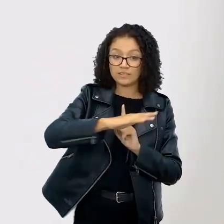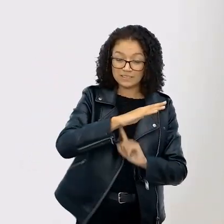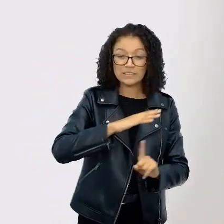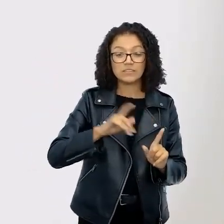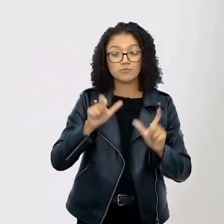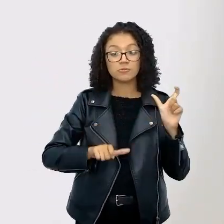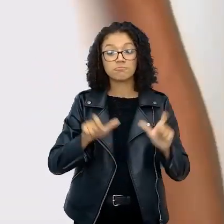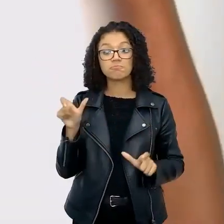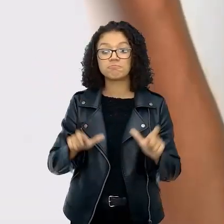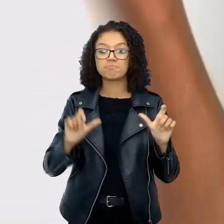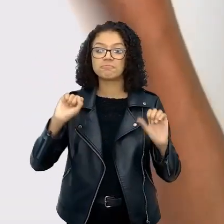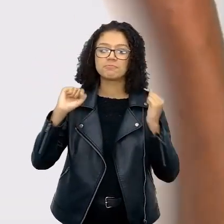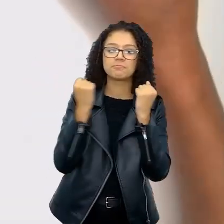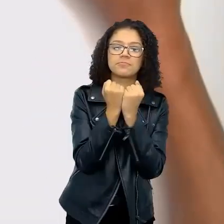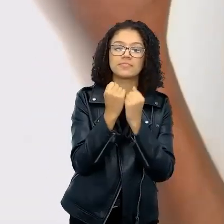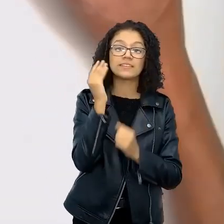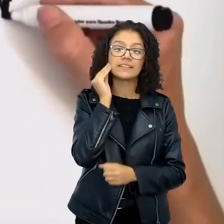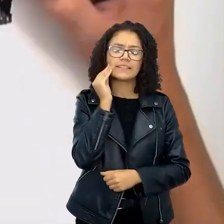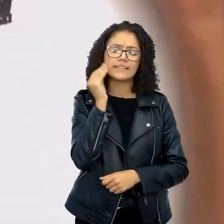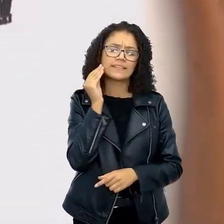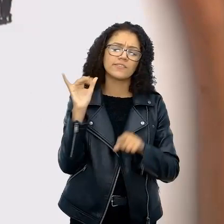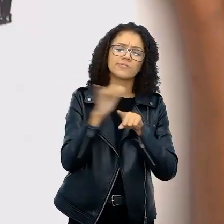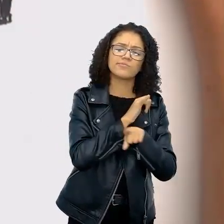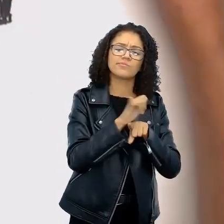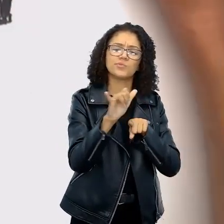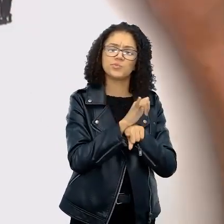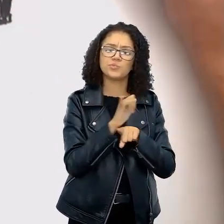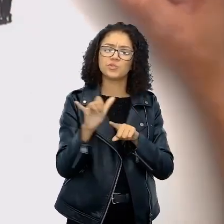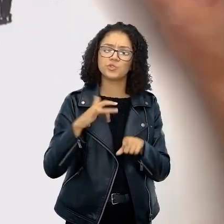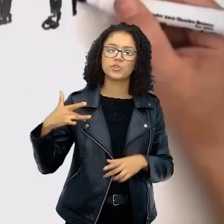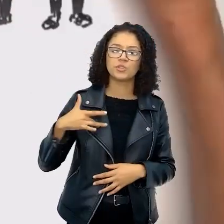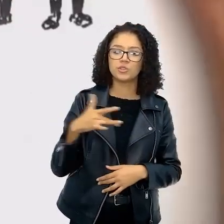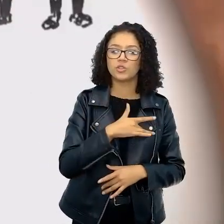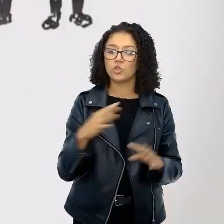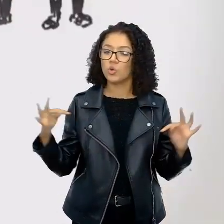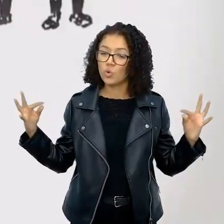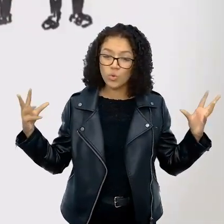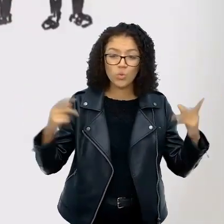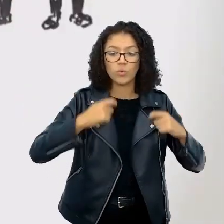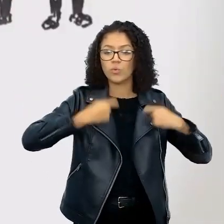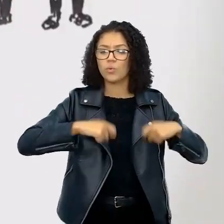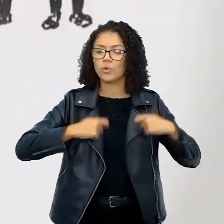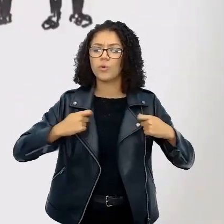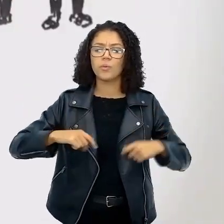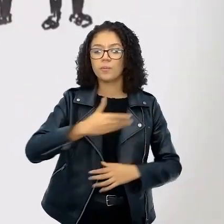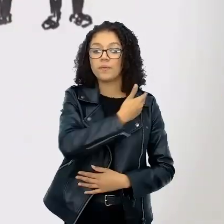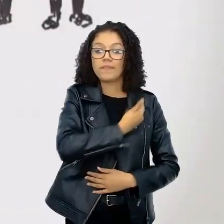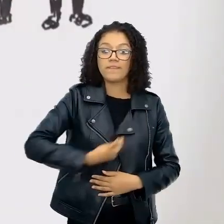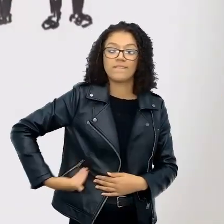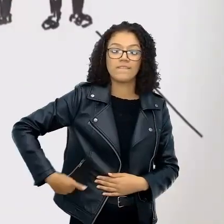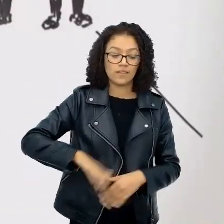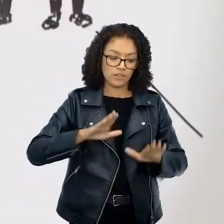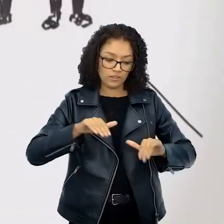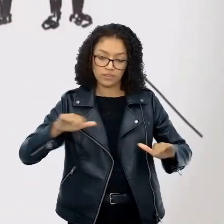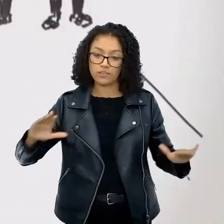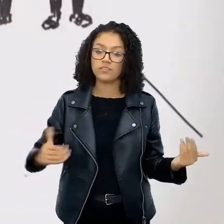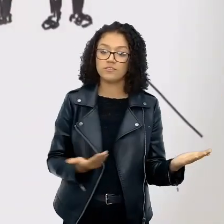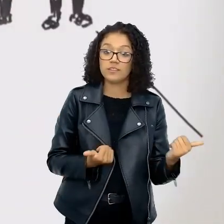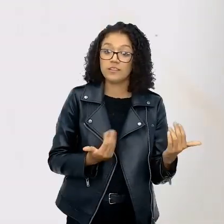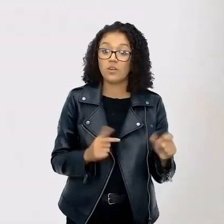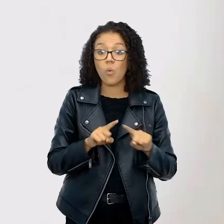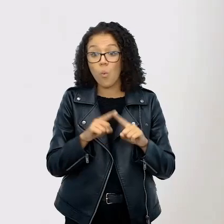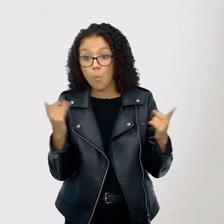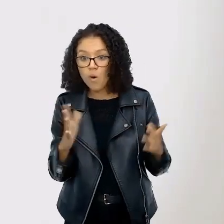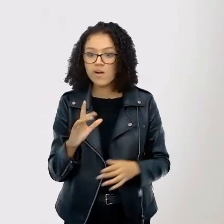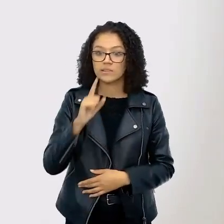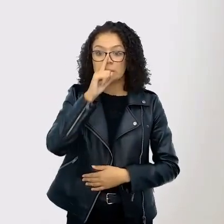complexidade, definindo estratégias para a prevenção, atendimento e fomento de políticas públicas para crianças e adolescentes em situações de